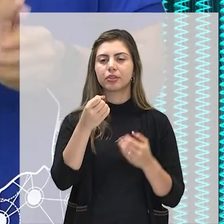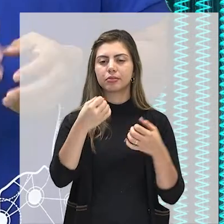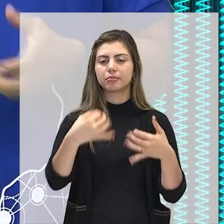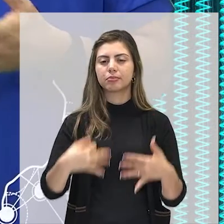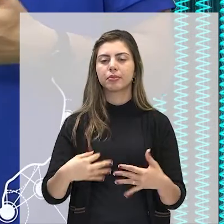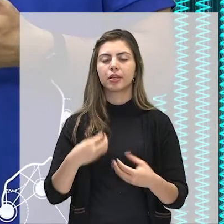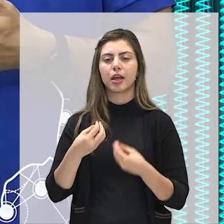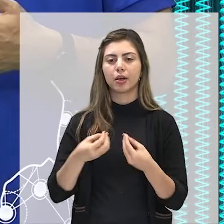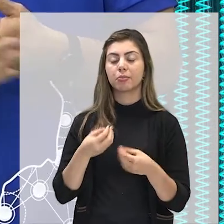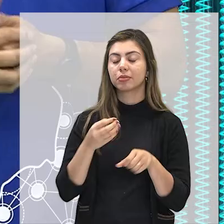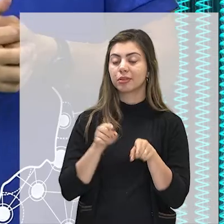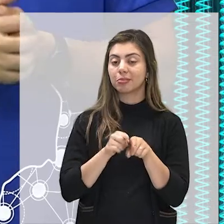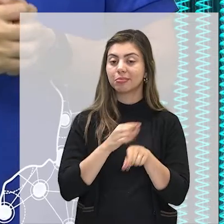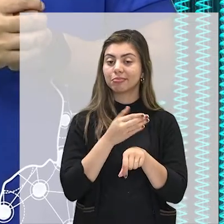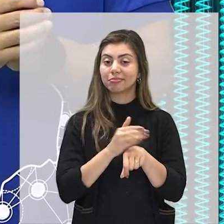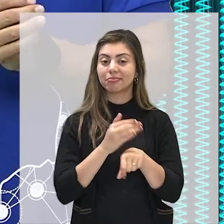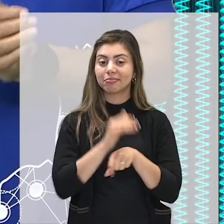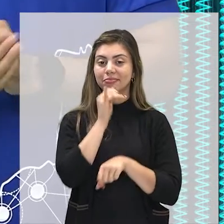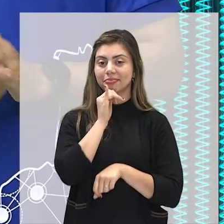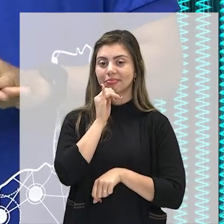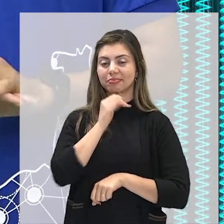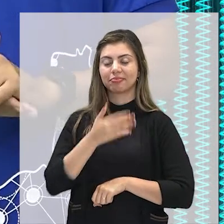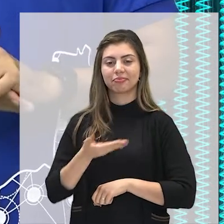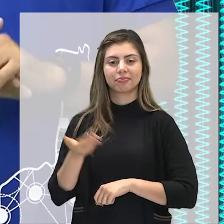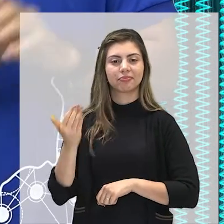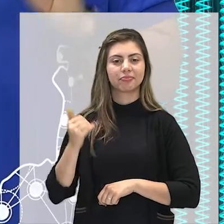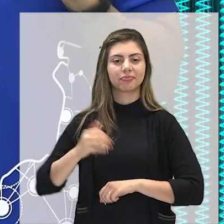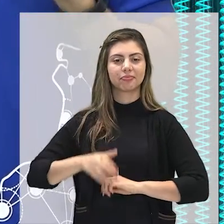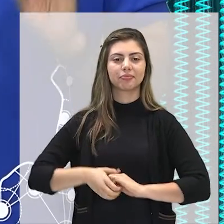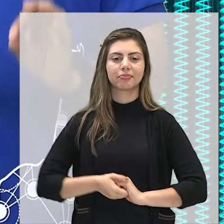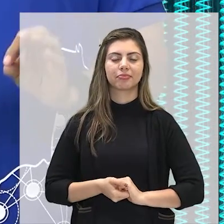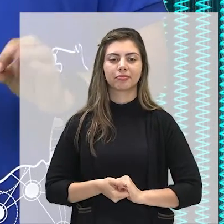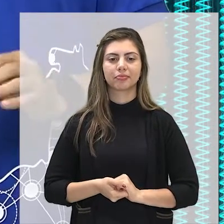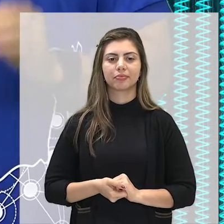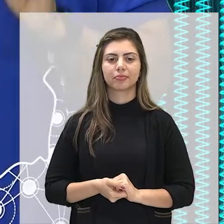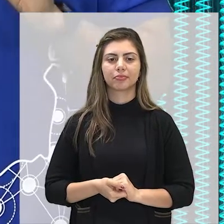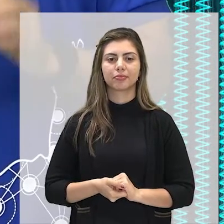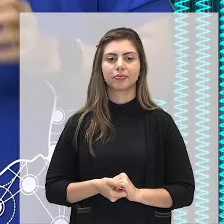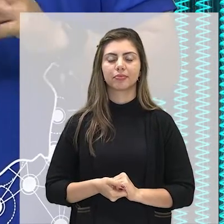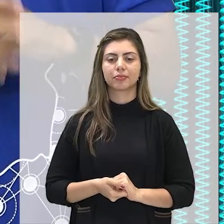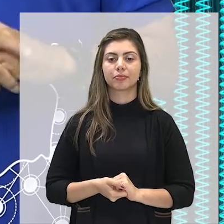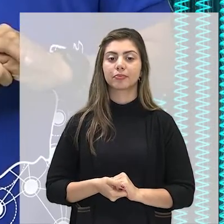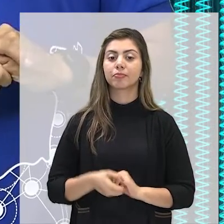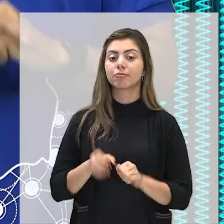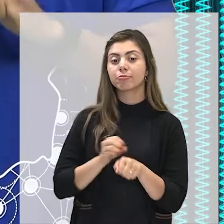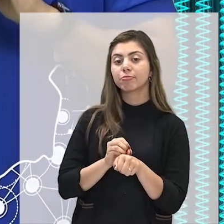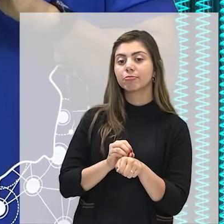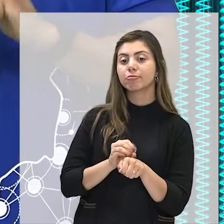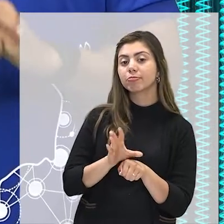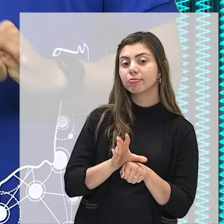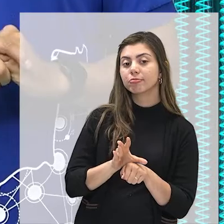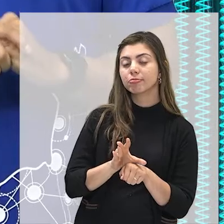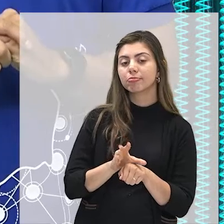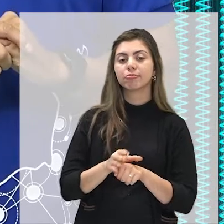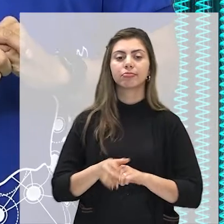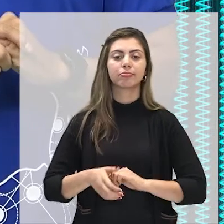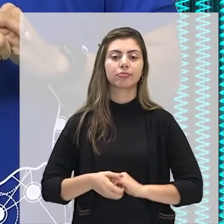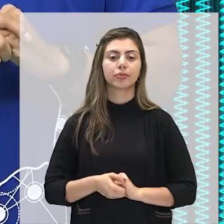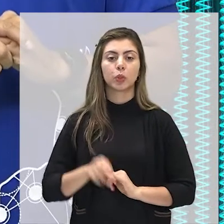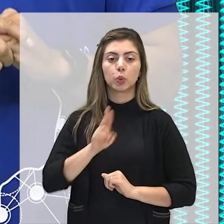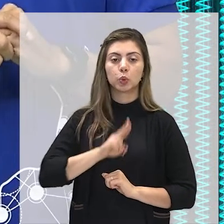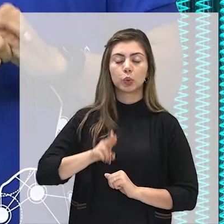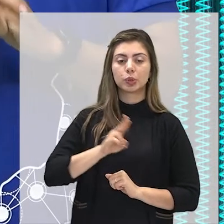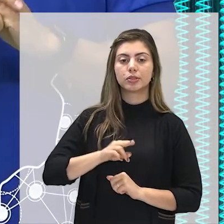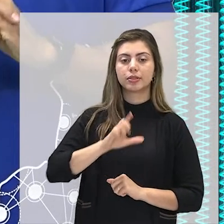prática também, com alguns exemplos. Vamos continuar? Então, suggestions, sugestões. Usar let's